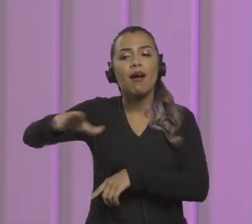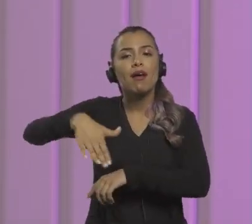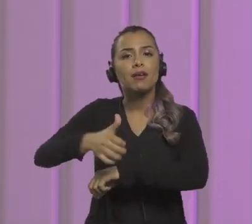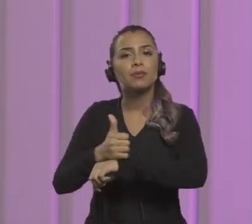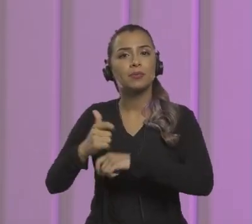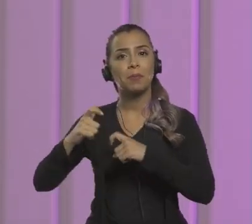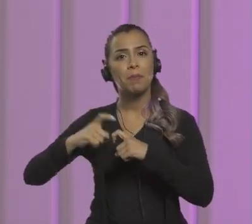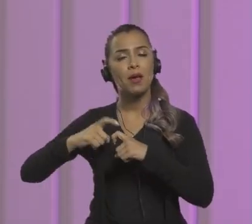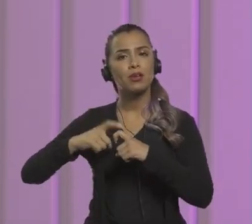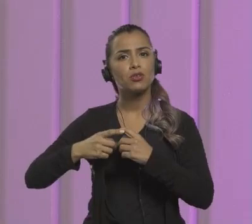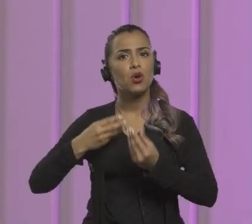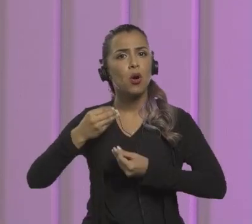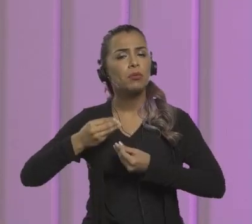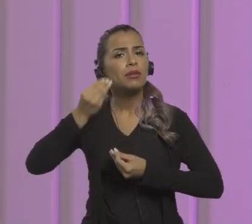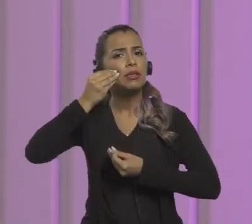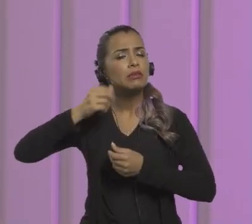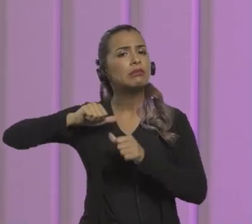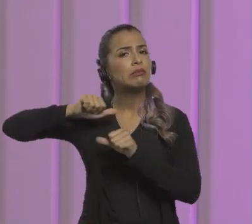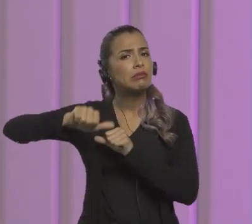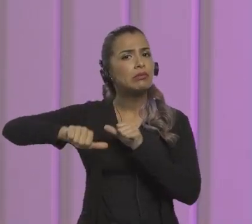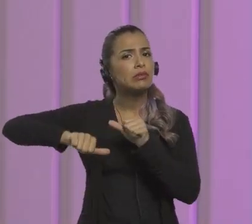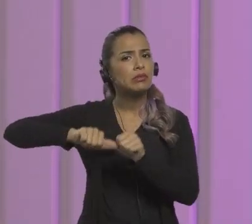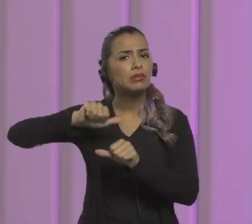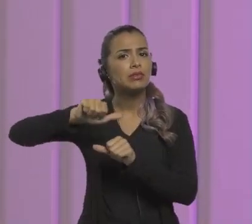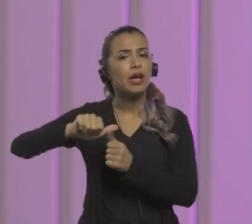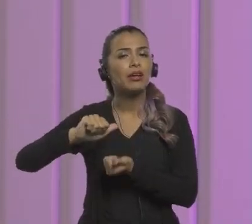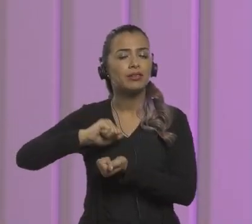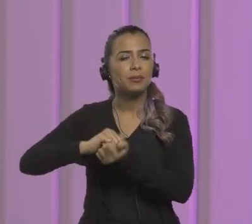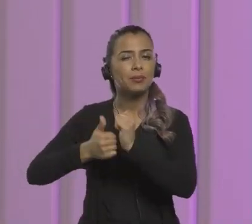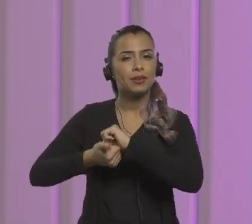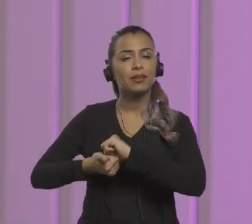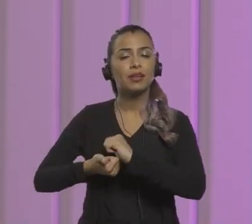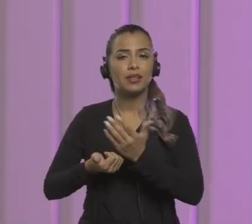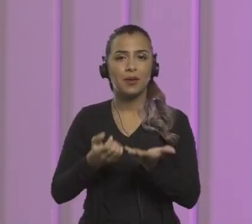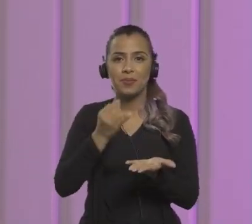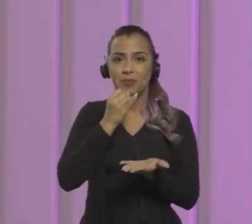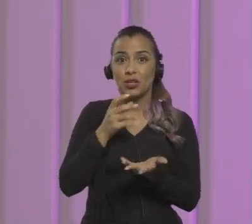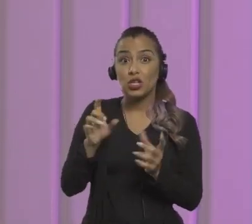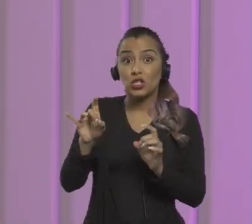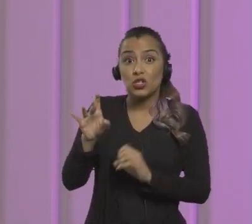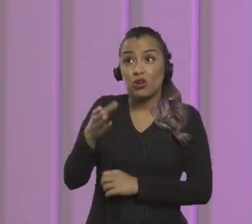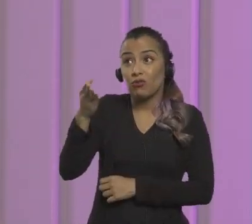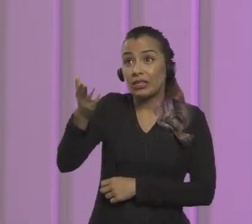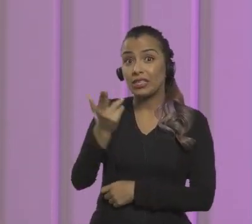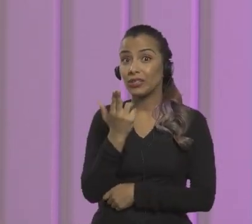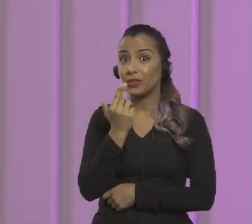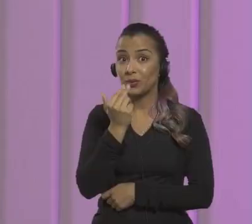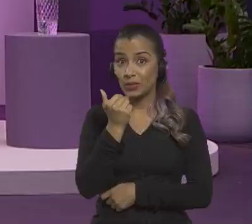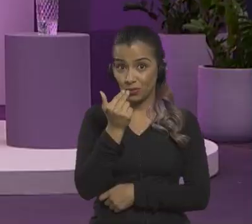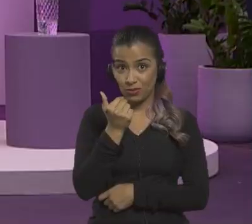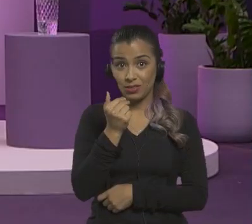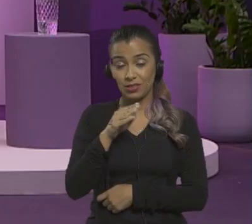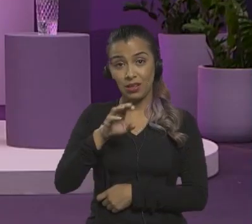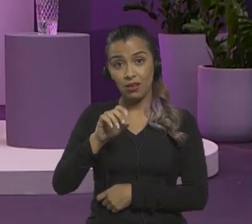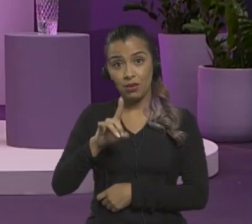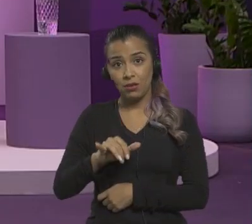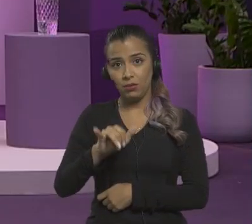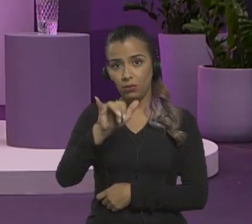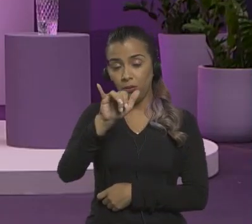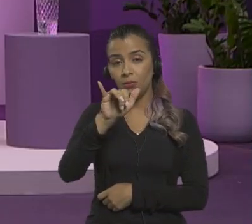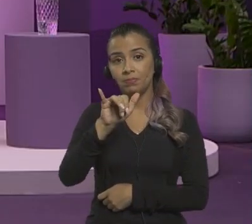mudar lentamente? Só da gente ter hoje aqui uma nutricionista body positive já é um passo. E o que que